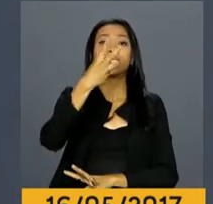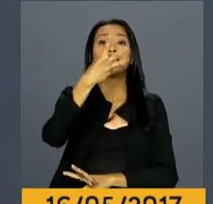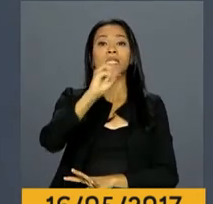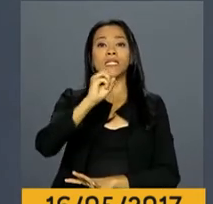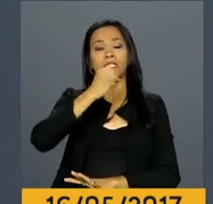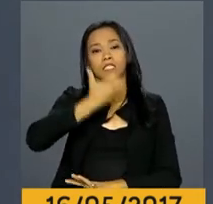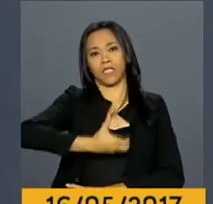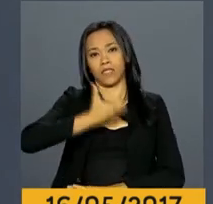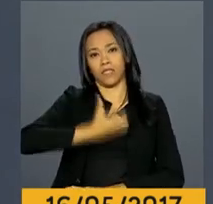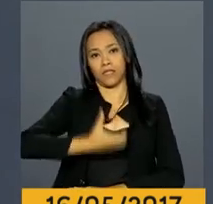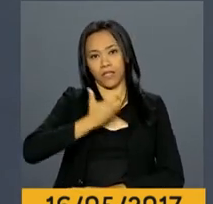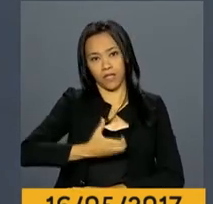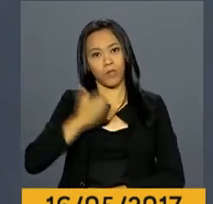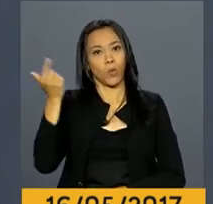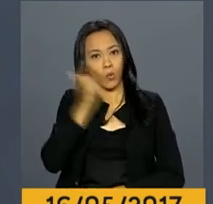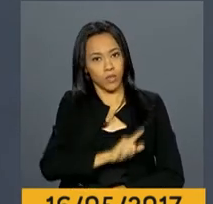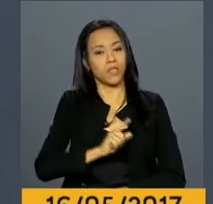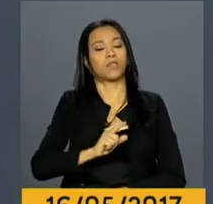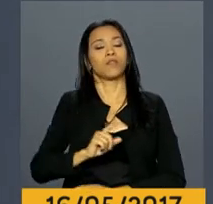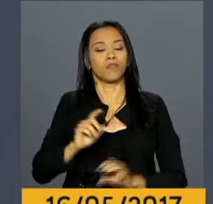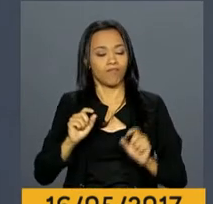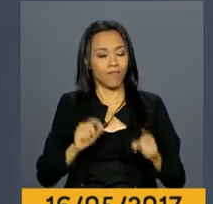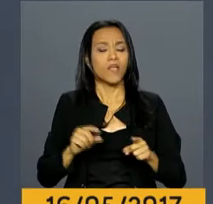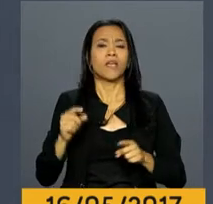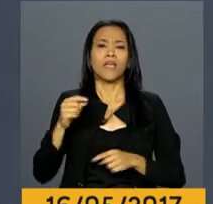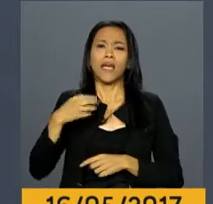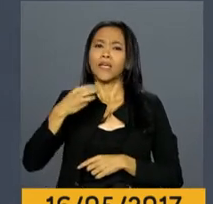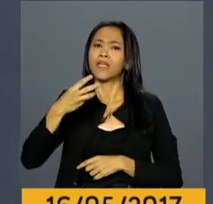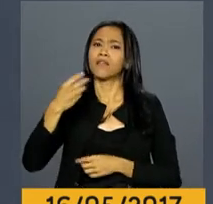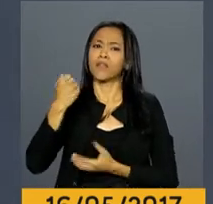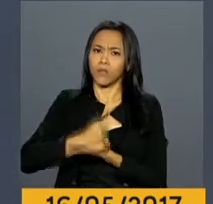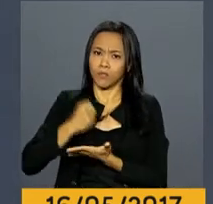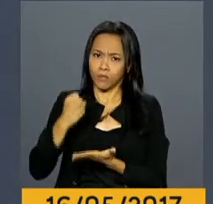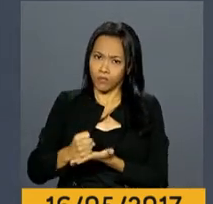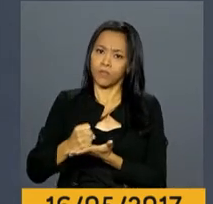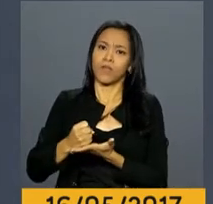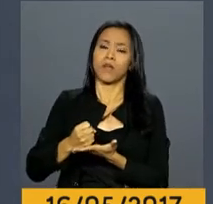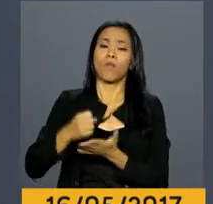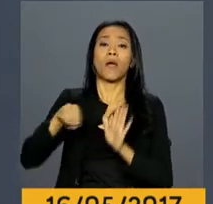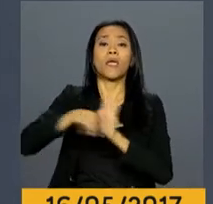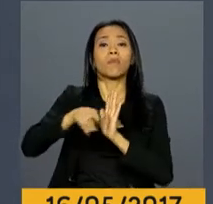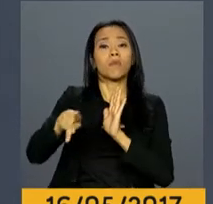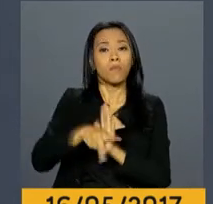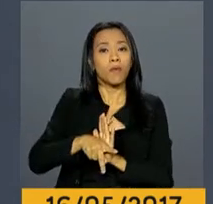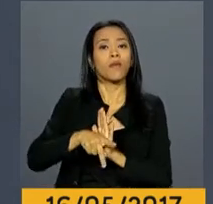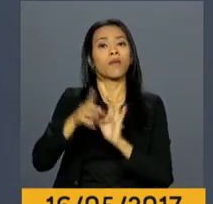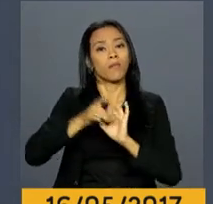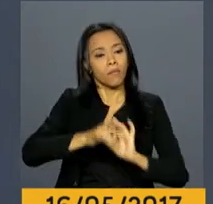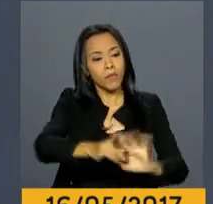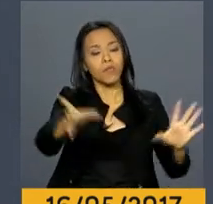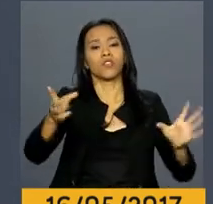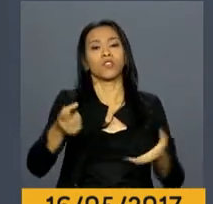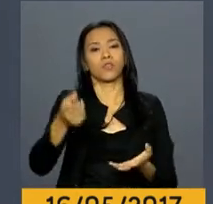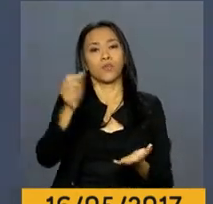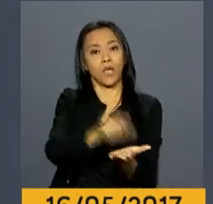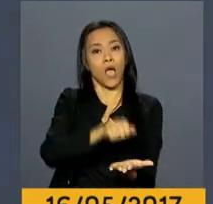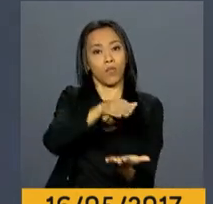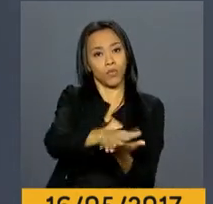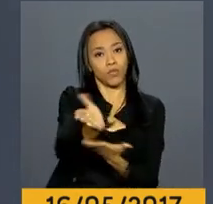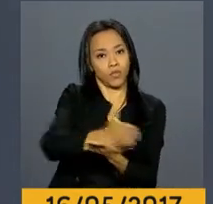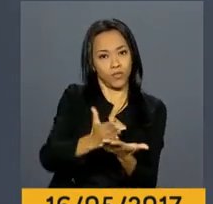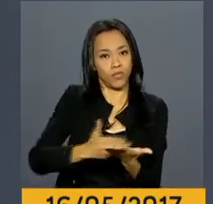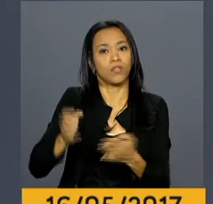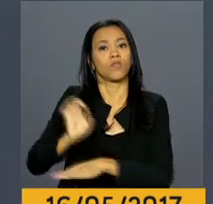dezembro nós editamos a medida provisória autorizando a repartição das multas. Mais ainda, quando nós fizemos, como estamos